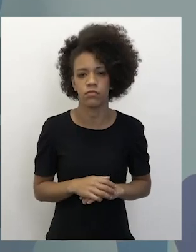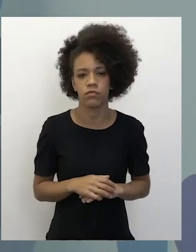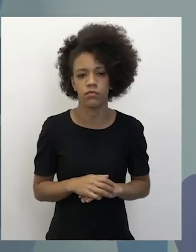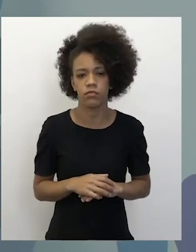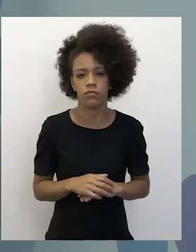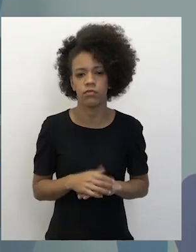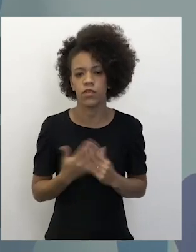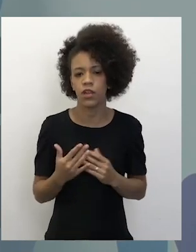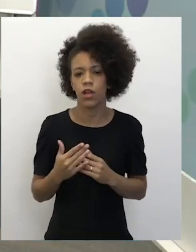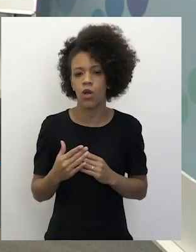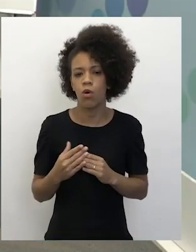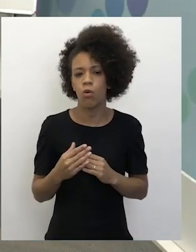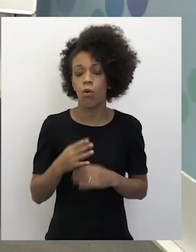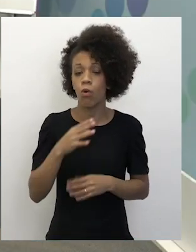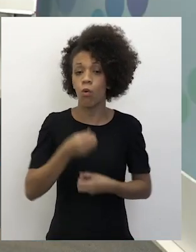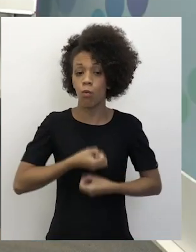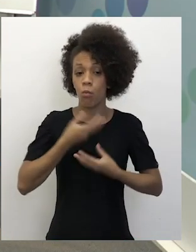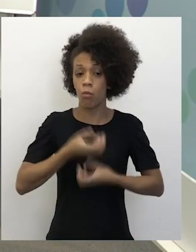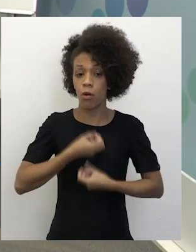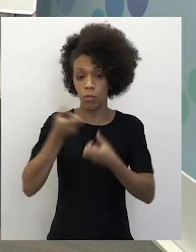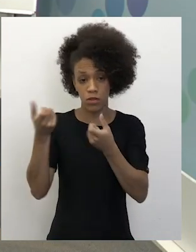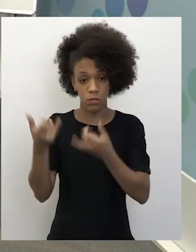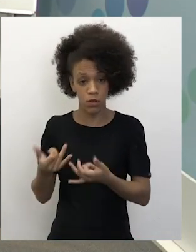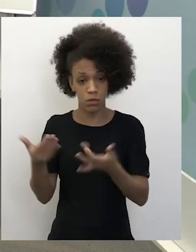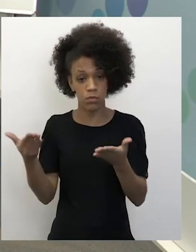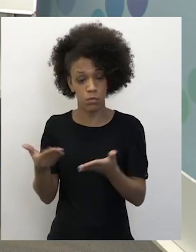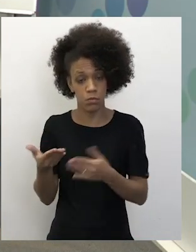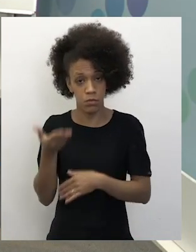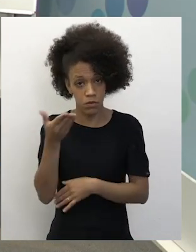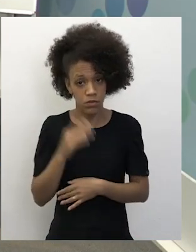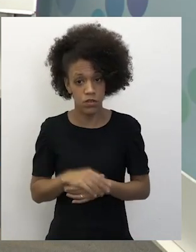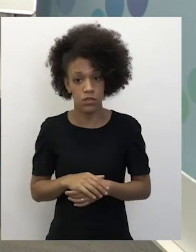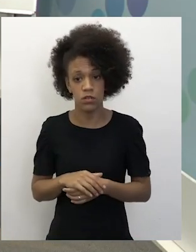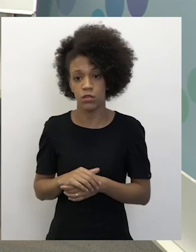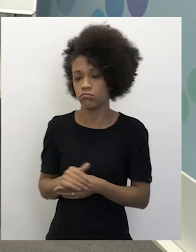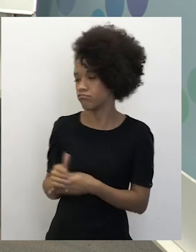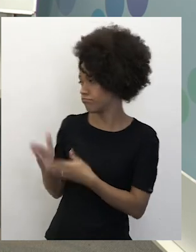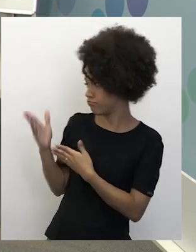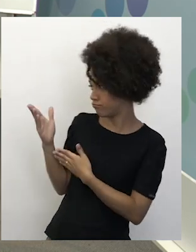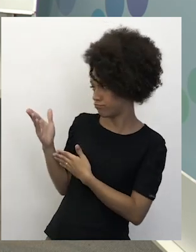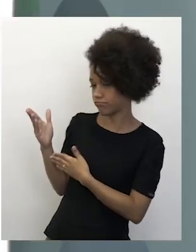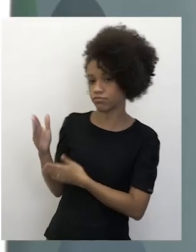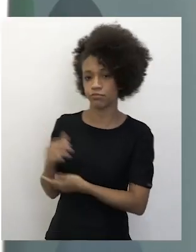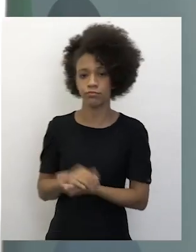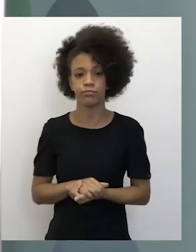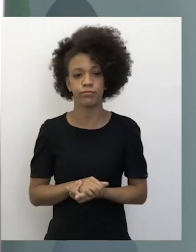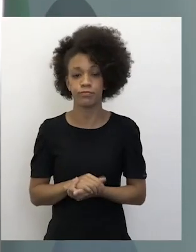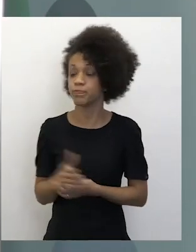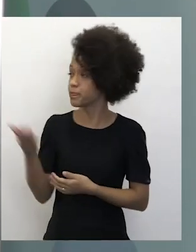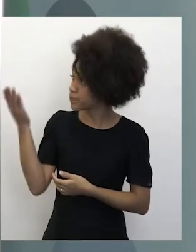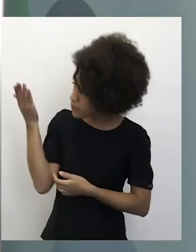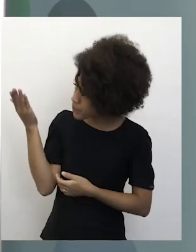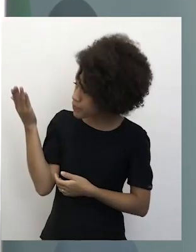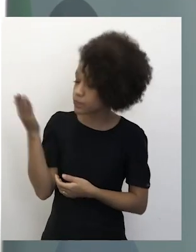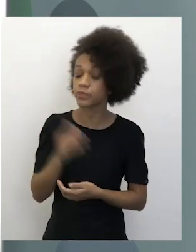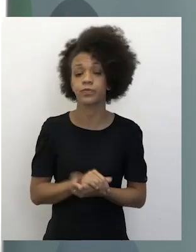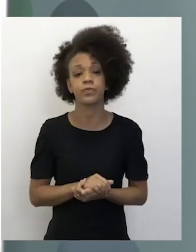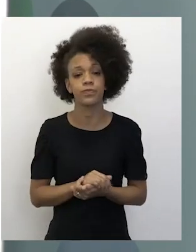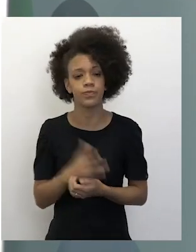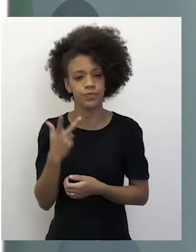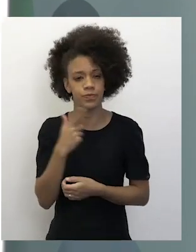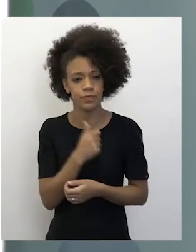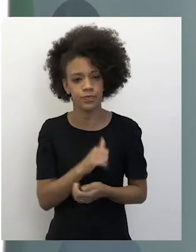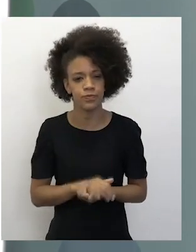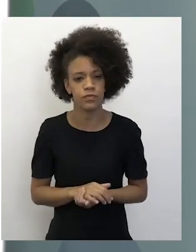tem que o poema que nós falamos agora há pouco para vocês aqui o close no poema aqui olha vamos lá consegue e isso olha essa